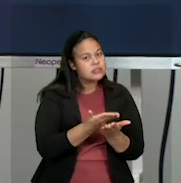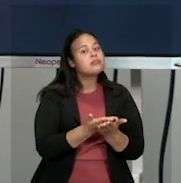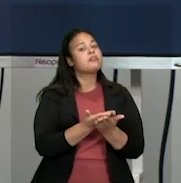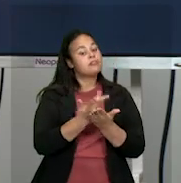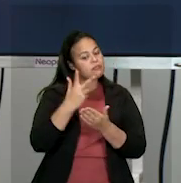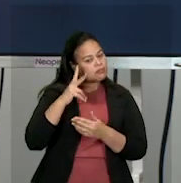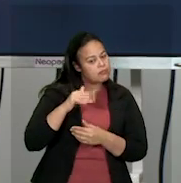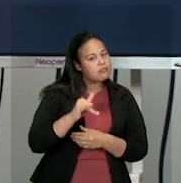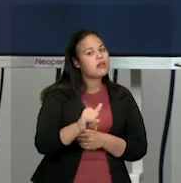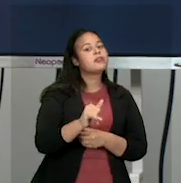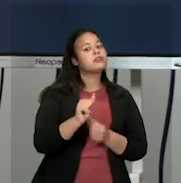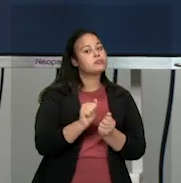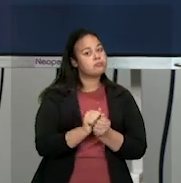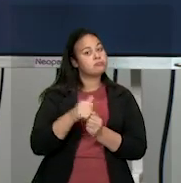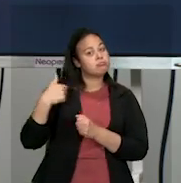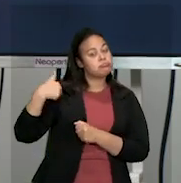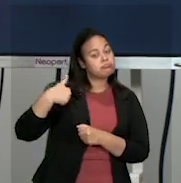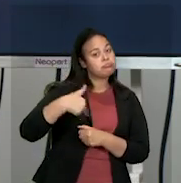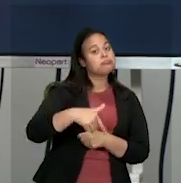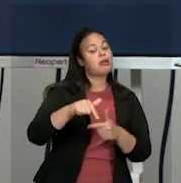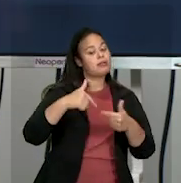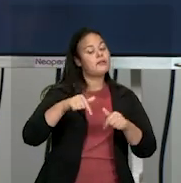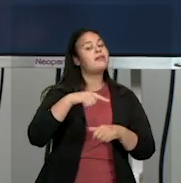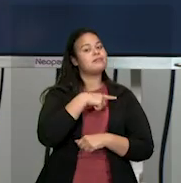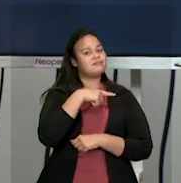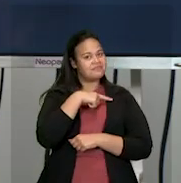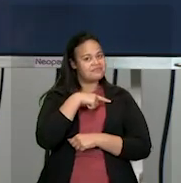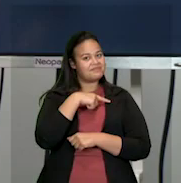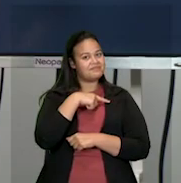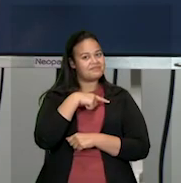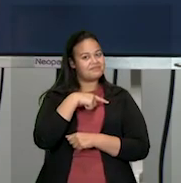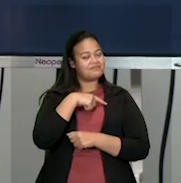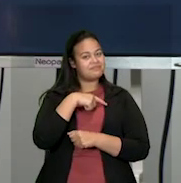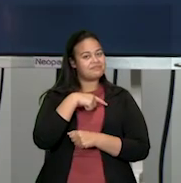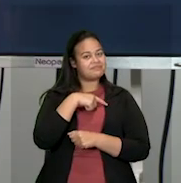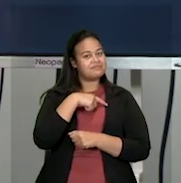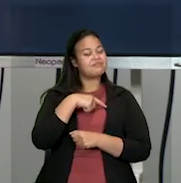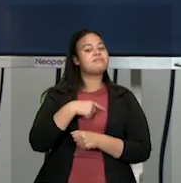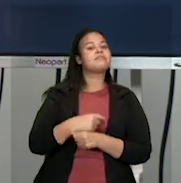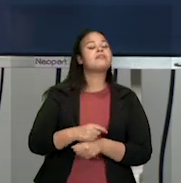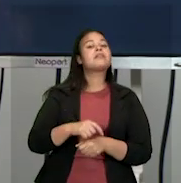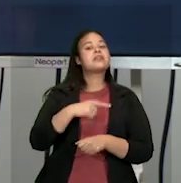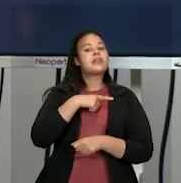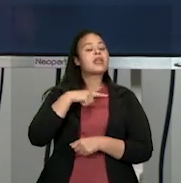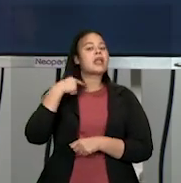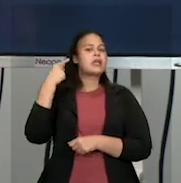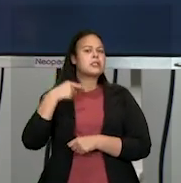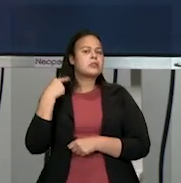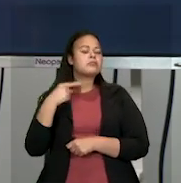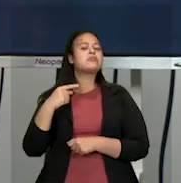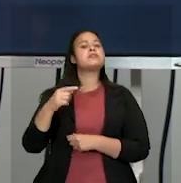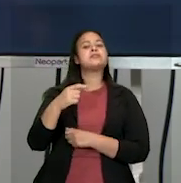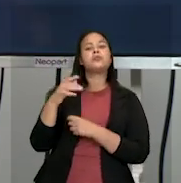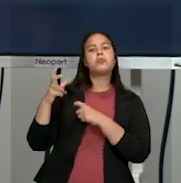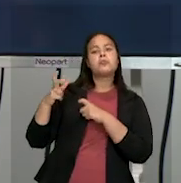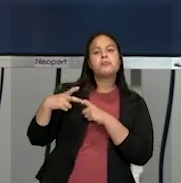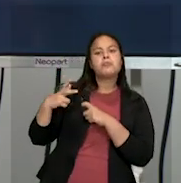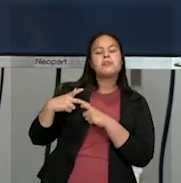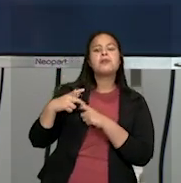serviço educacional para você. Existem outras prestações de serviço, o advogado, o